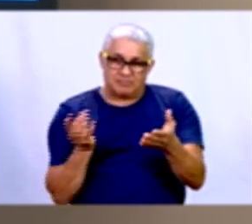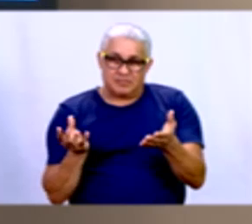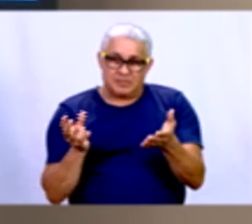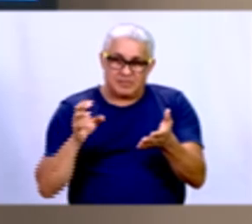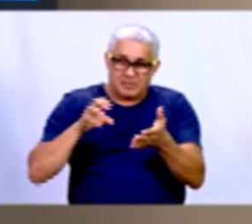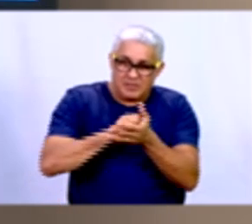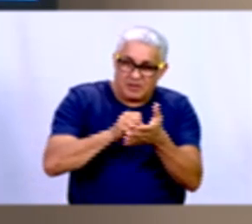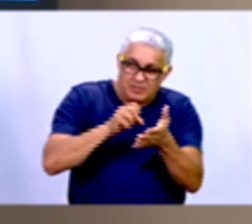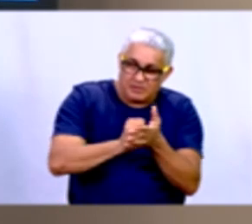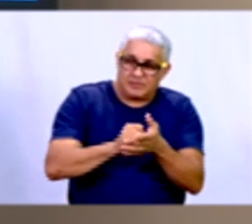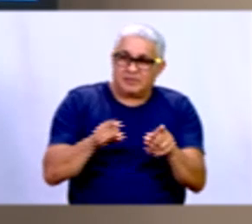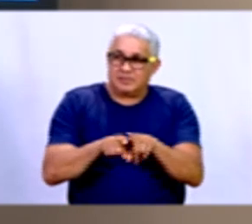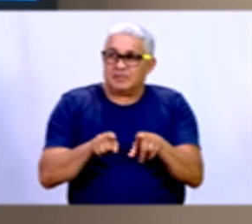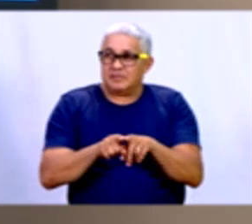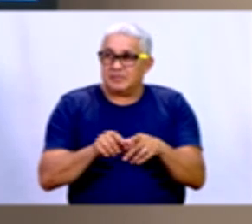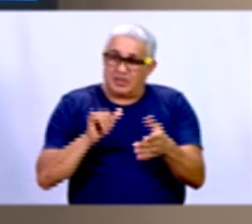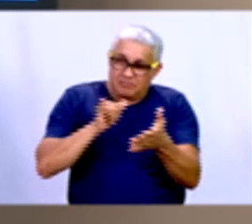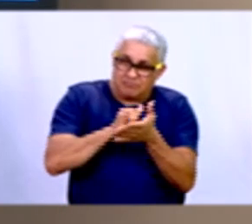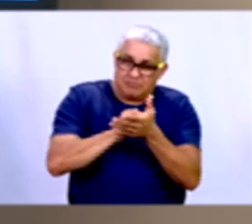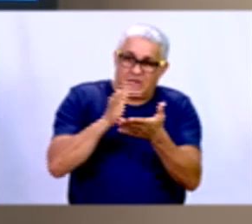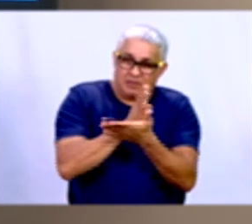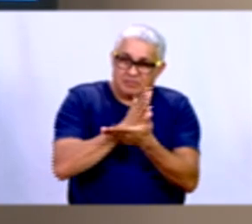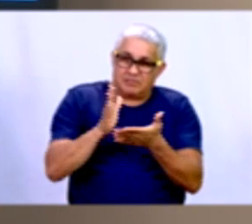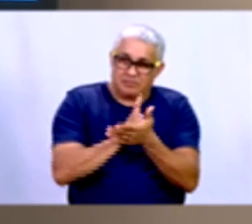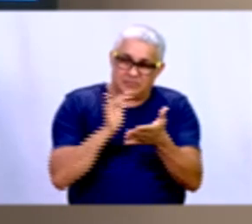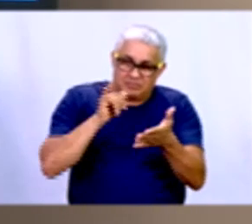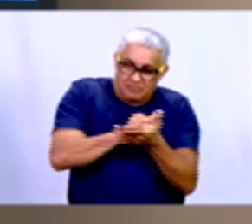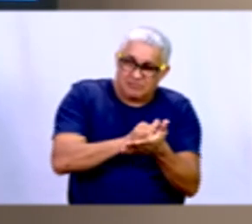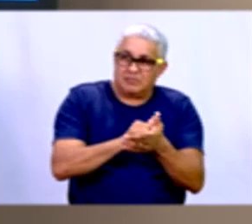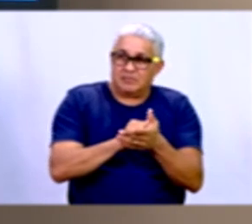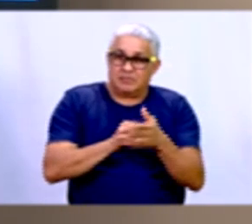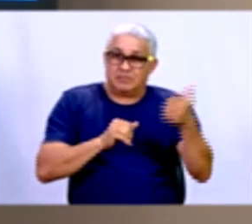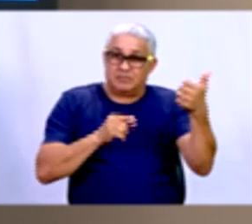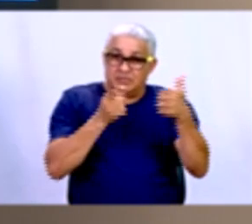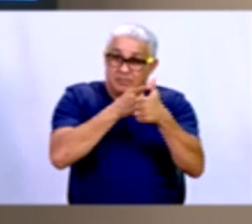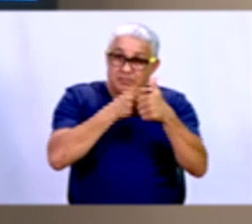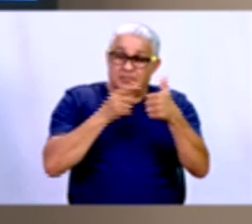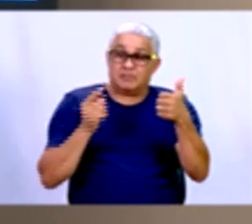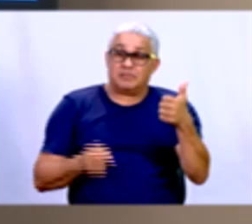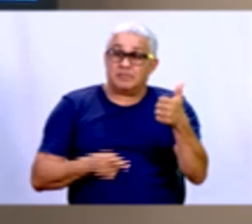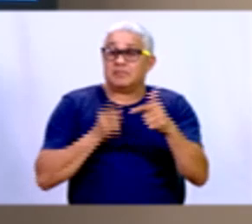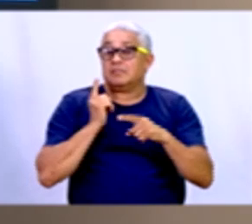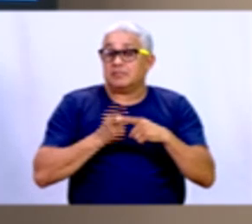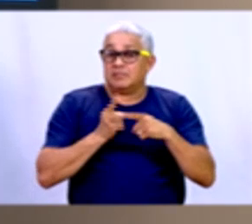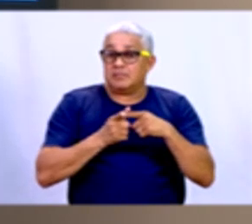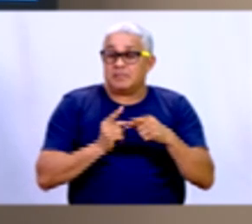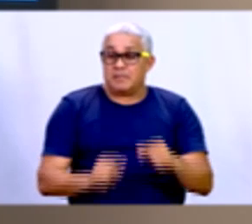eles são muito intuitivos. Primeiro porque eles trazem um